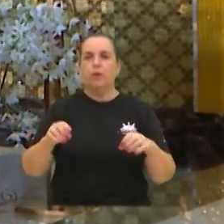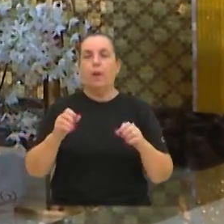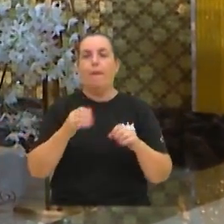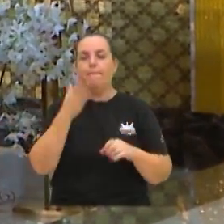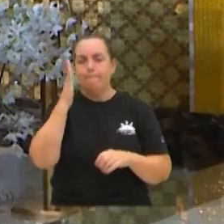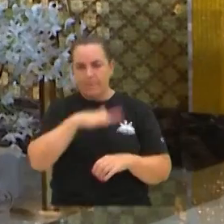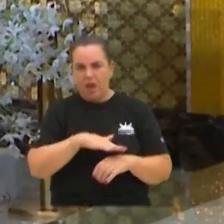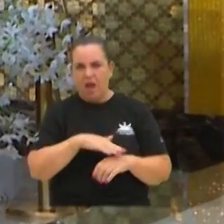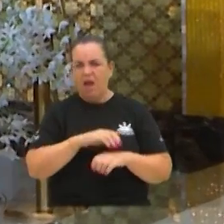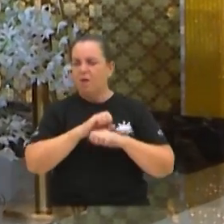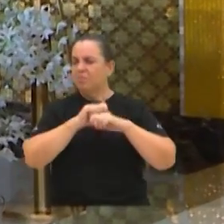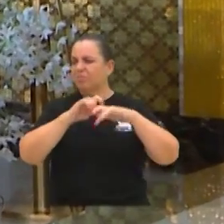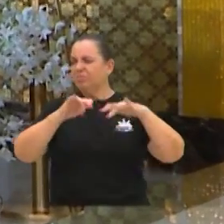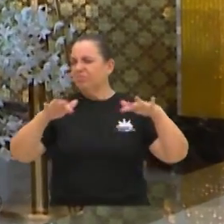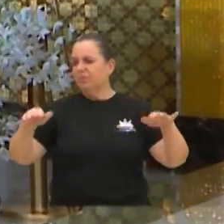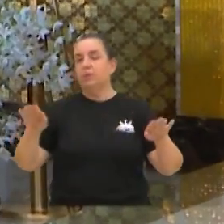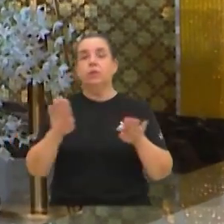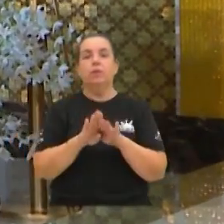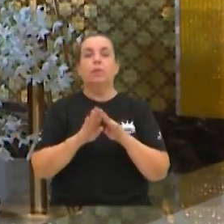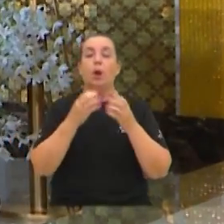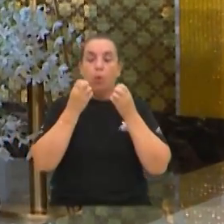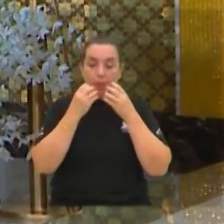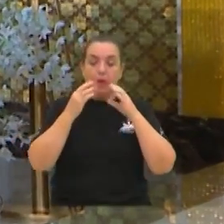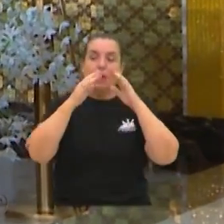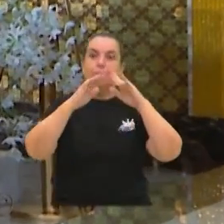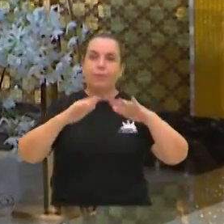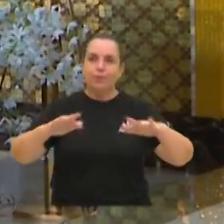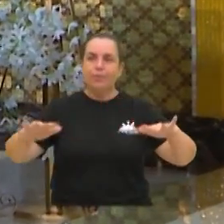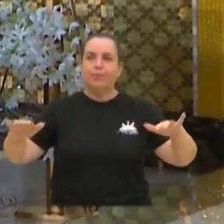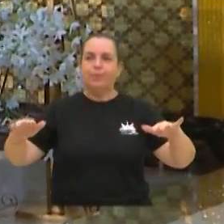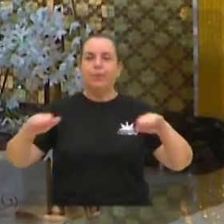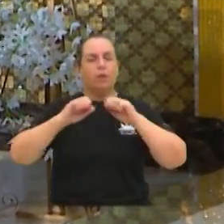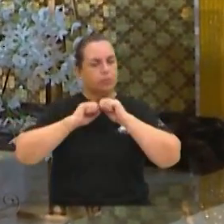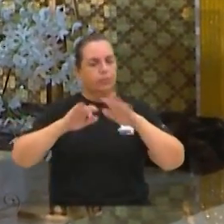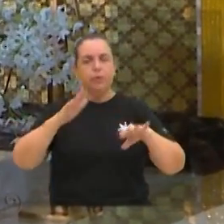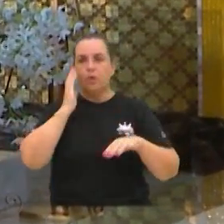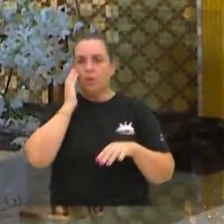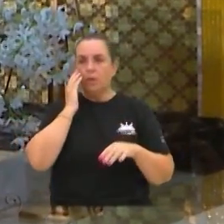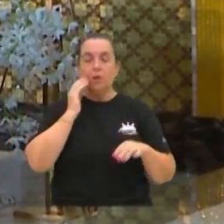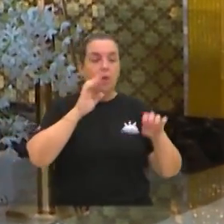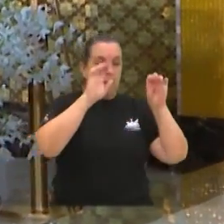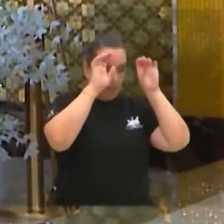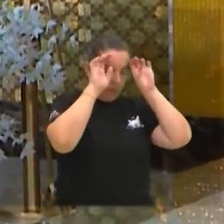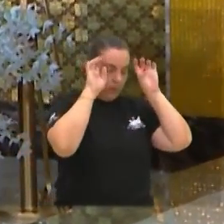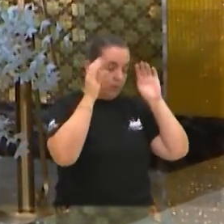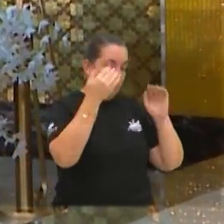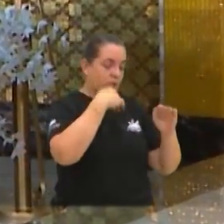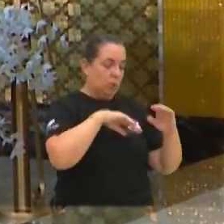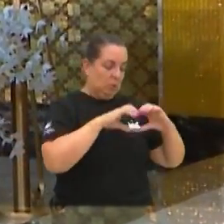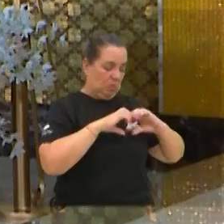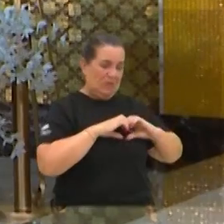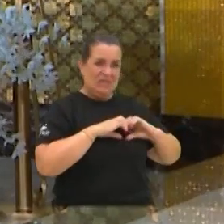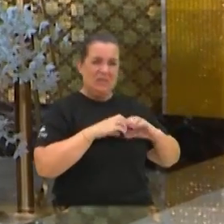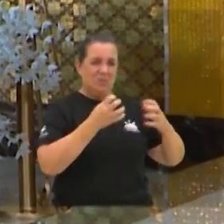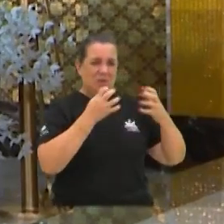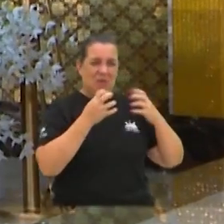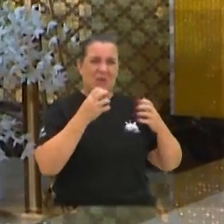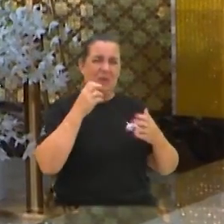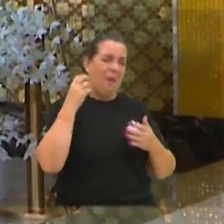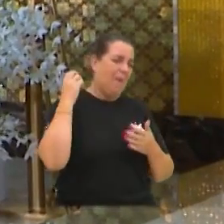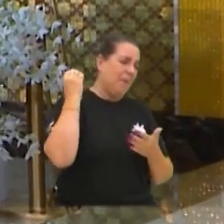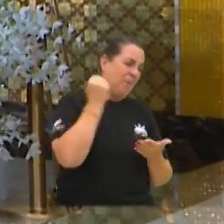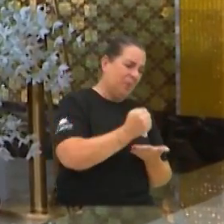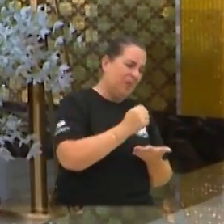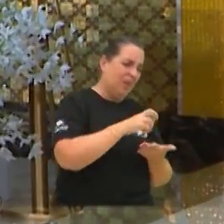ondas más. O bem, ondas boas. Herodes estava no seu coração obstinado a matar, se